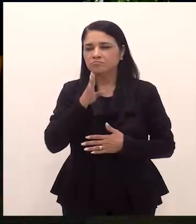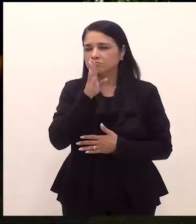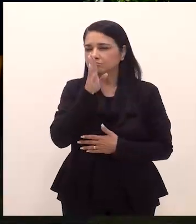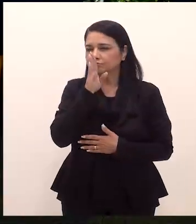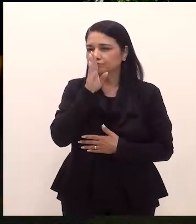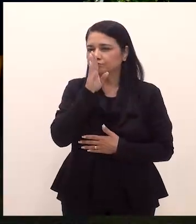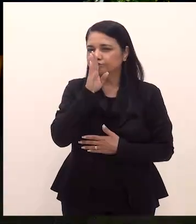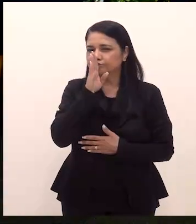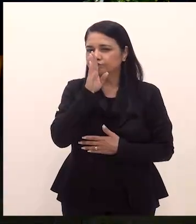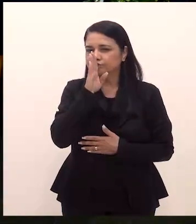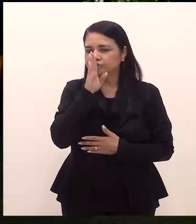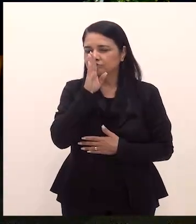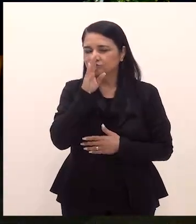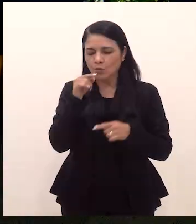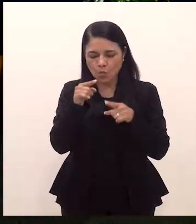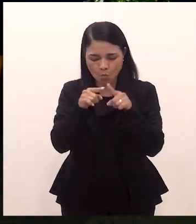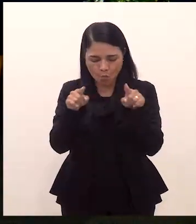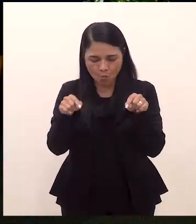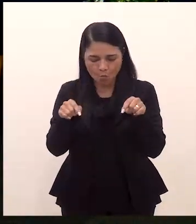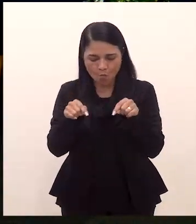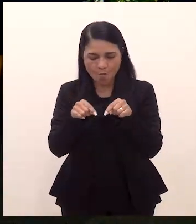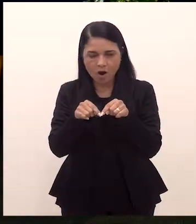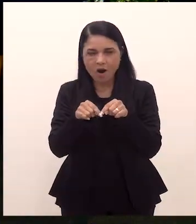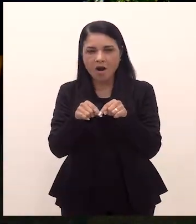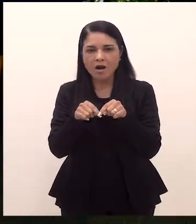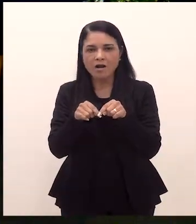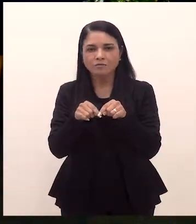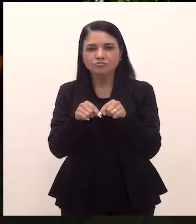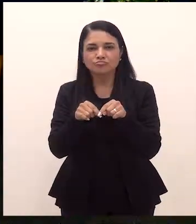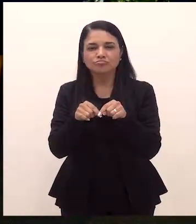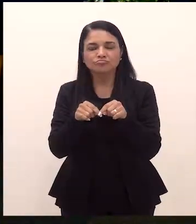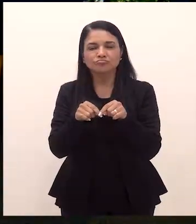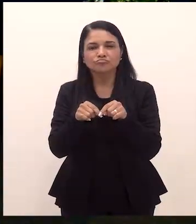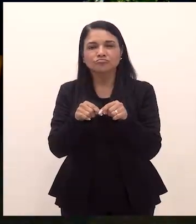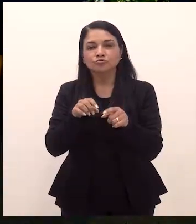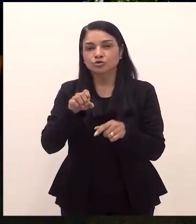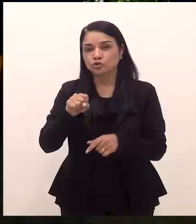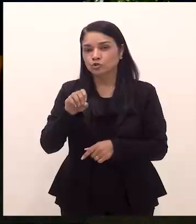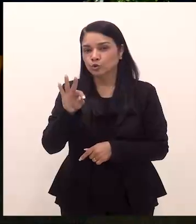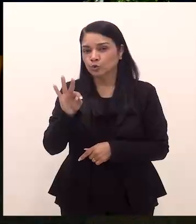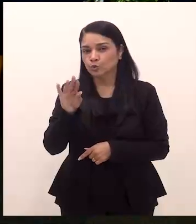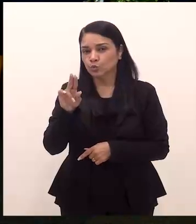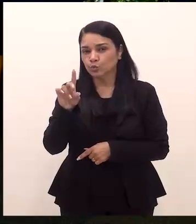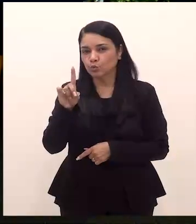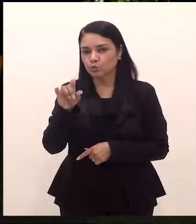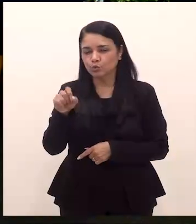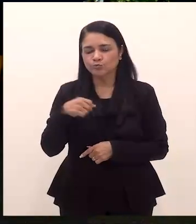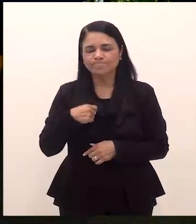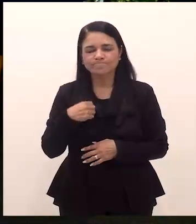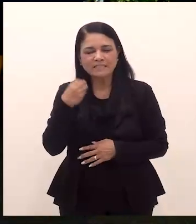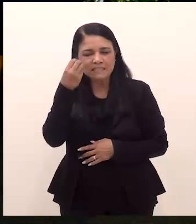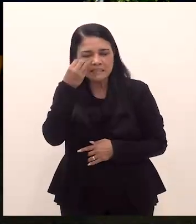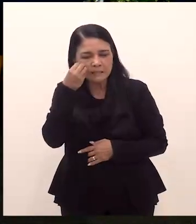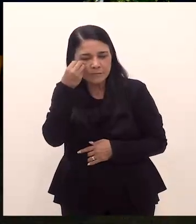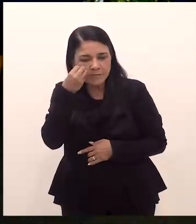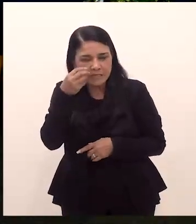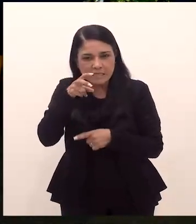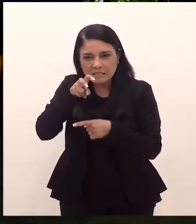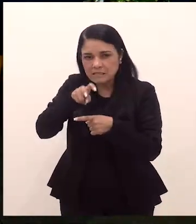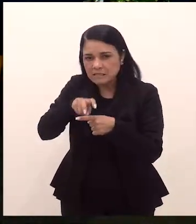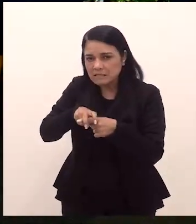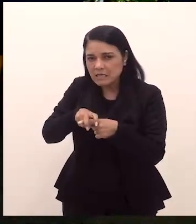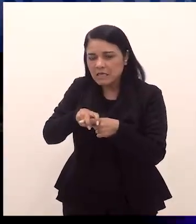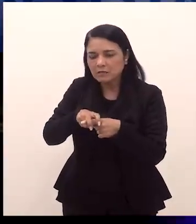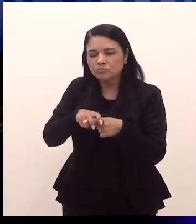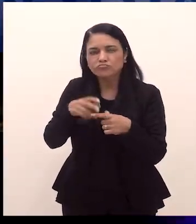do silêncio, de se trancar naquele quartinho, né, no estúdio, e sentar ali e experimentar. Às